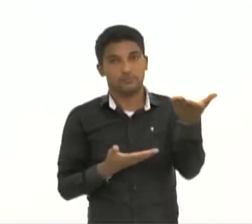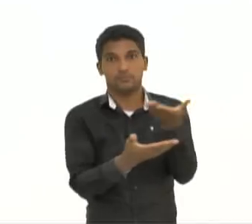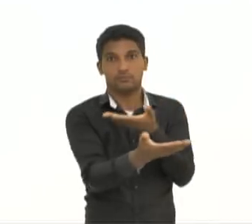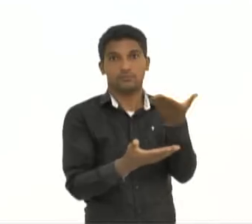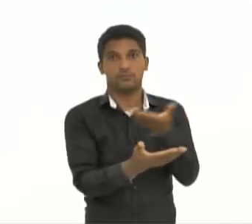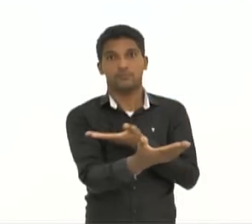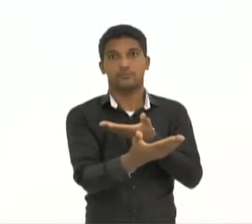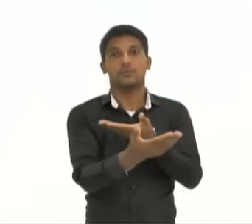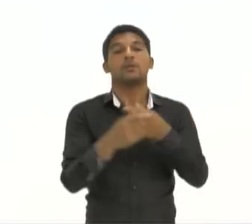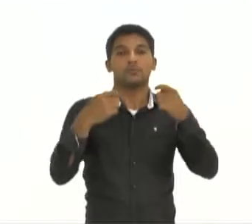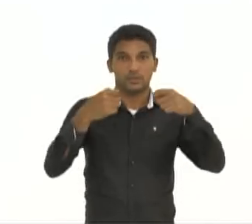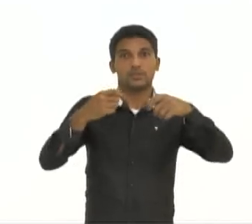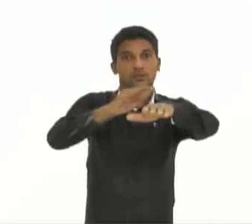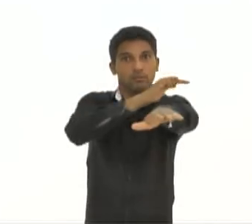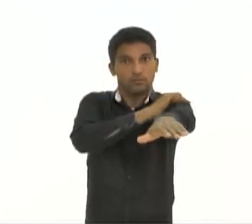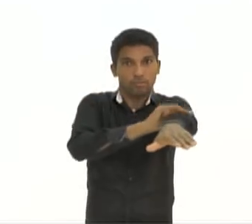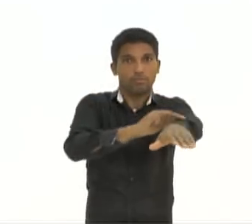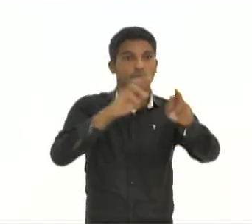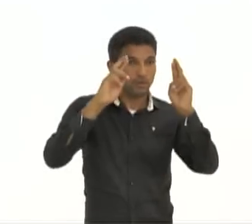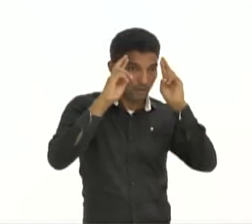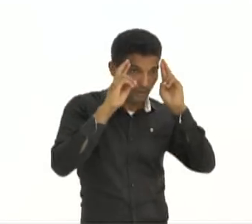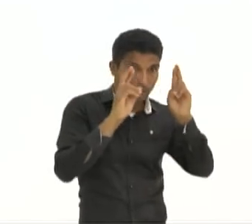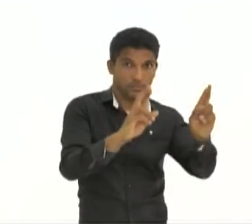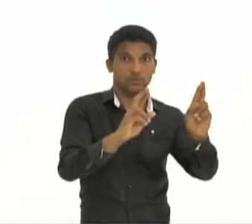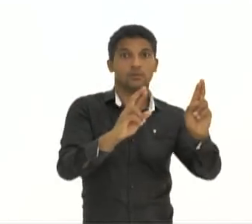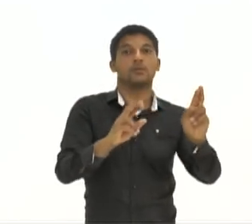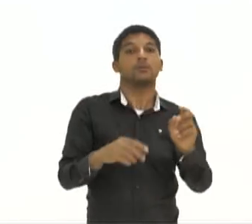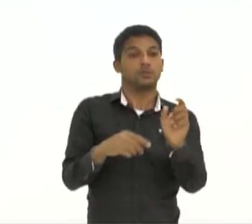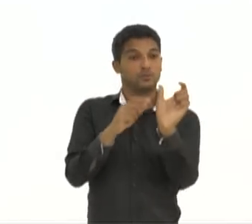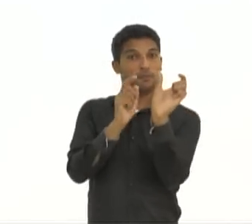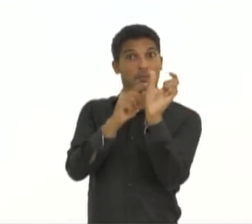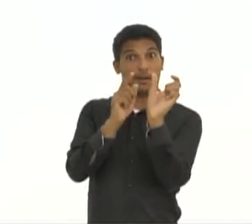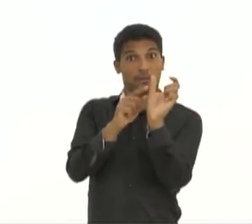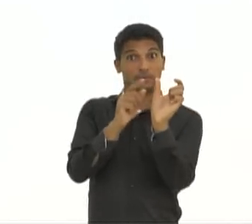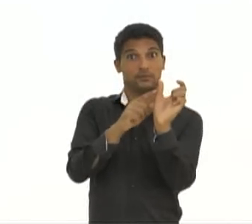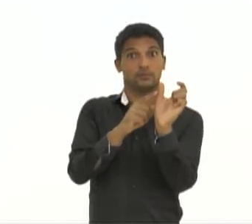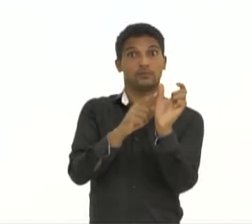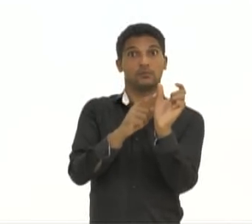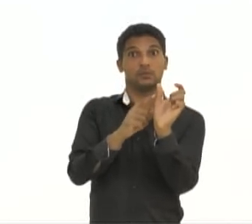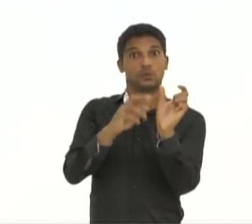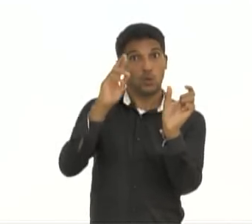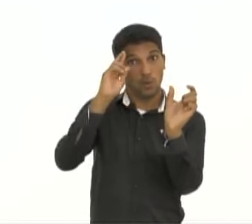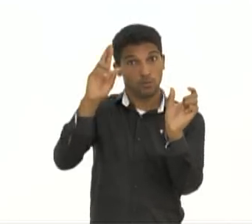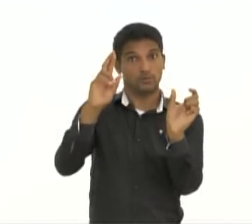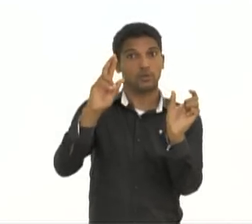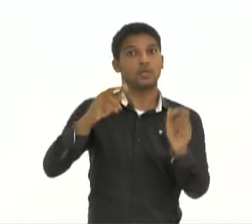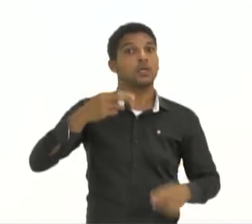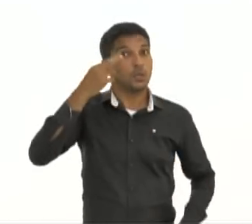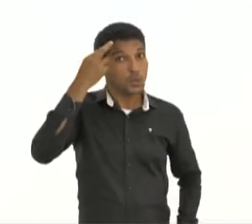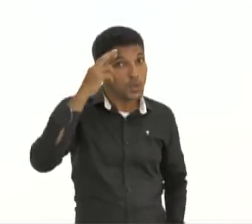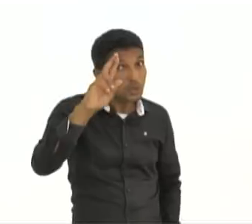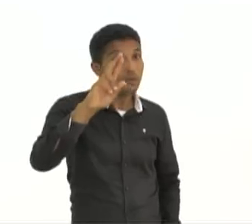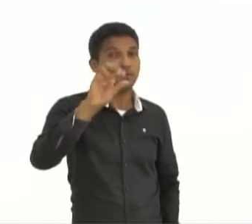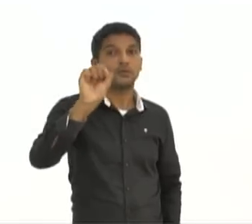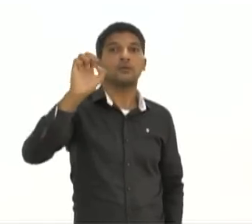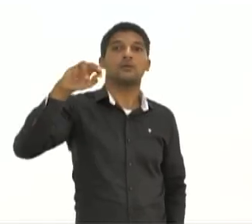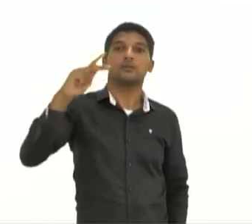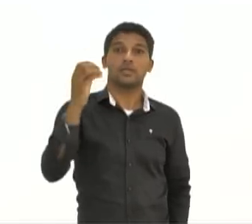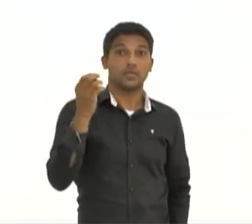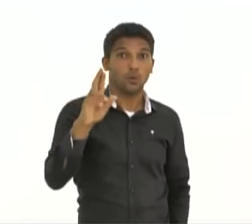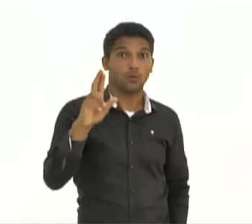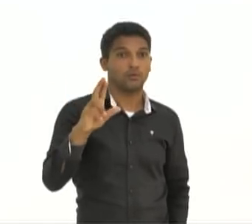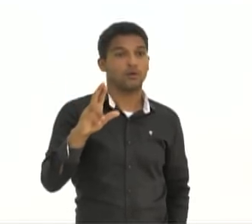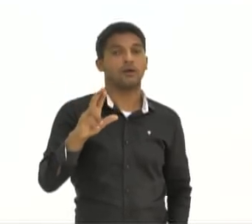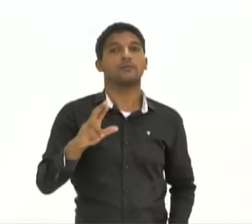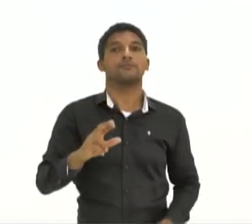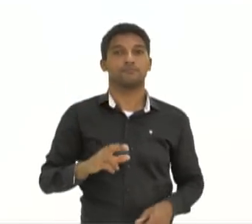gente tem que tratar as pessoas, então, iniciando com um pronome de tratamento, né? Respeitoso. E, na sequência, eu coloco uma